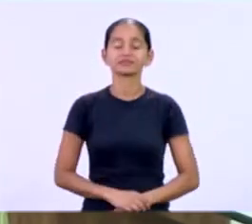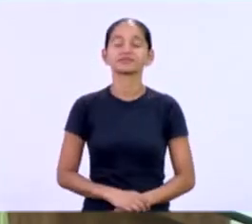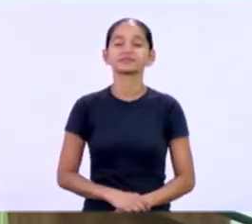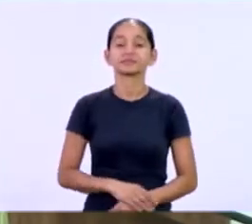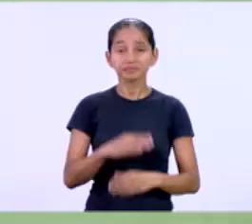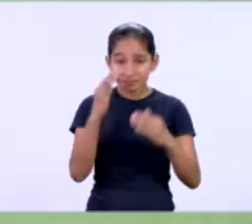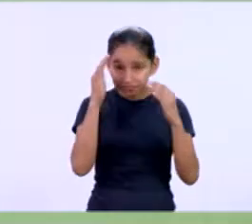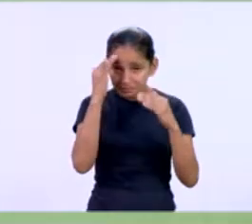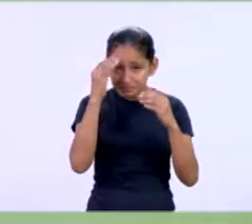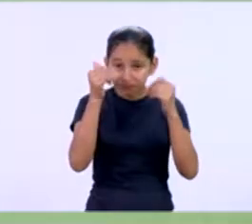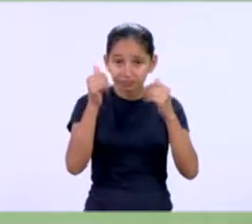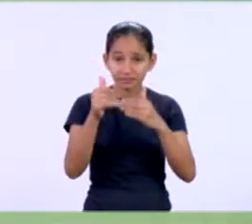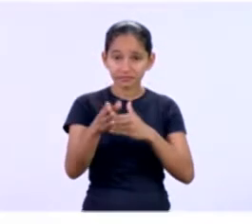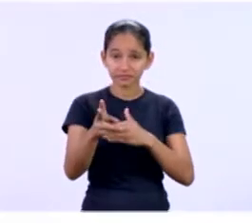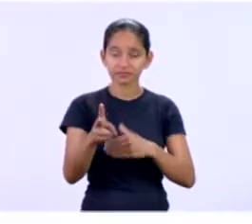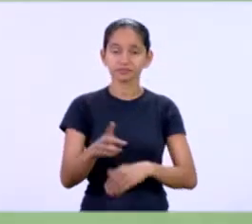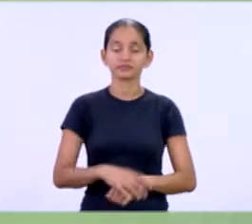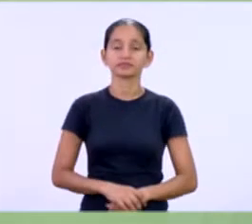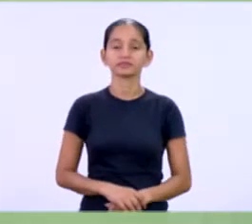Vamos seguir?